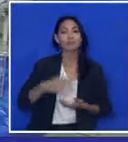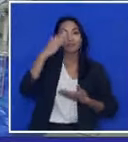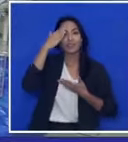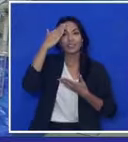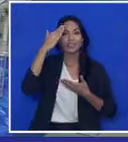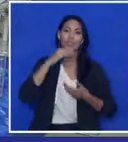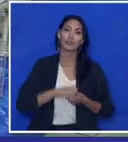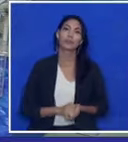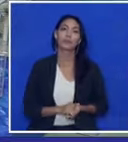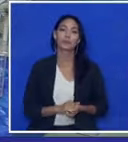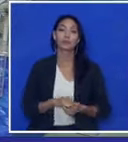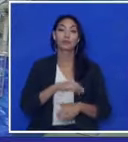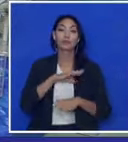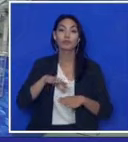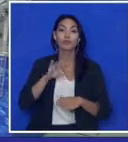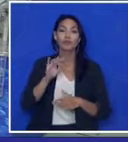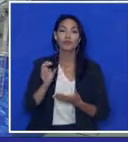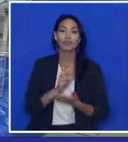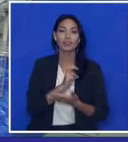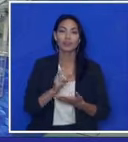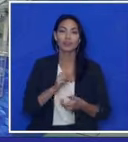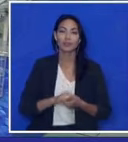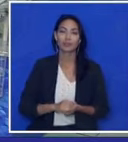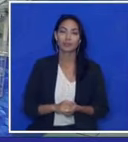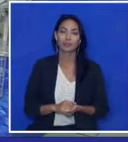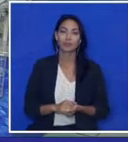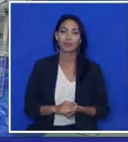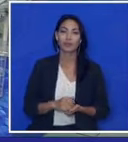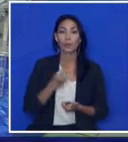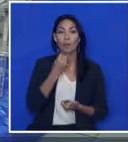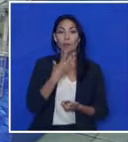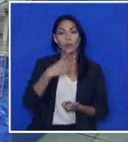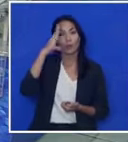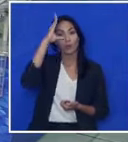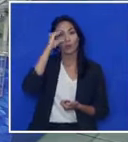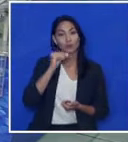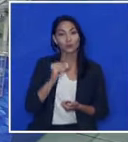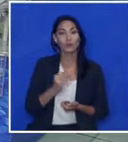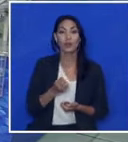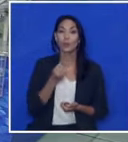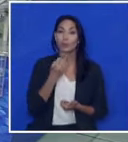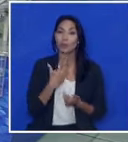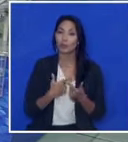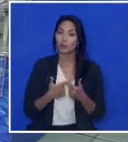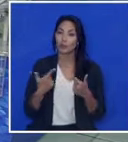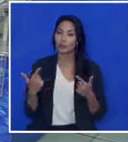confirmo. Muito obrigada. Esse foi o sorteio da Quina. Eu vou ficando por aqui. Uma